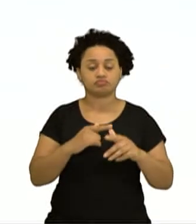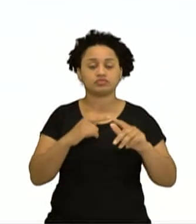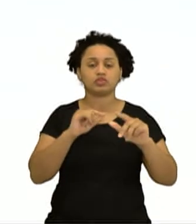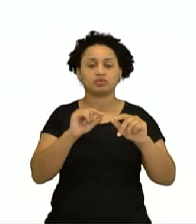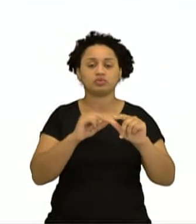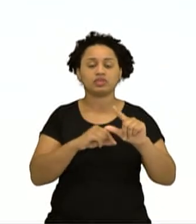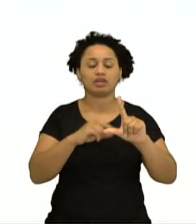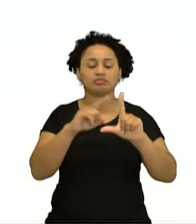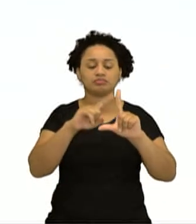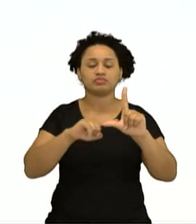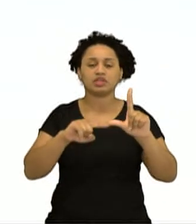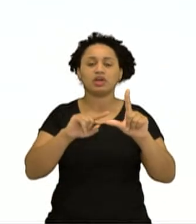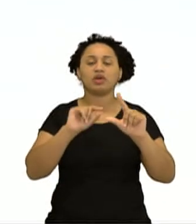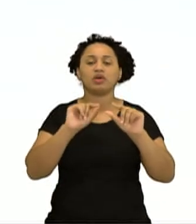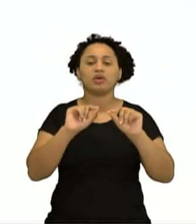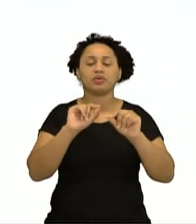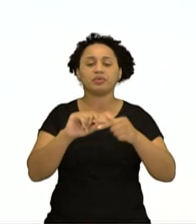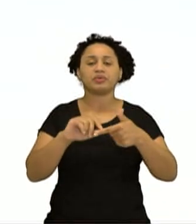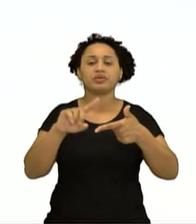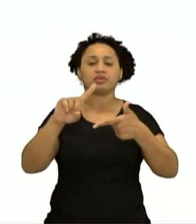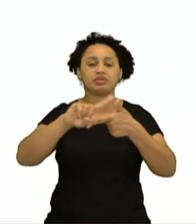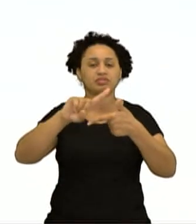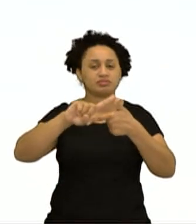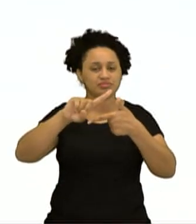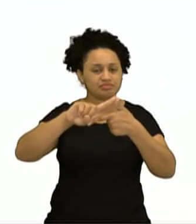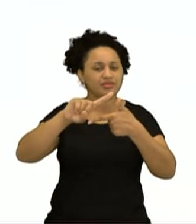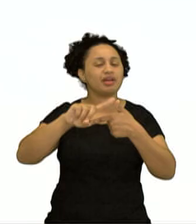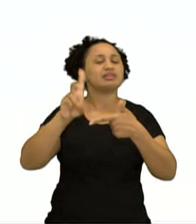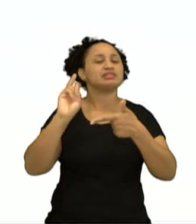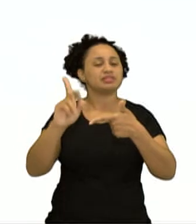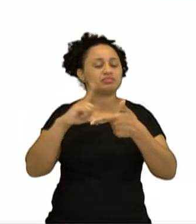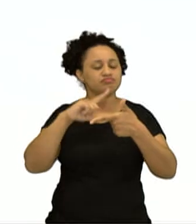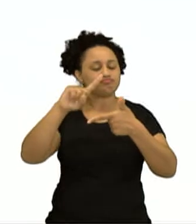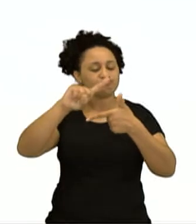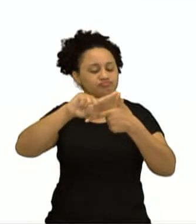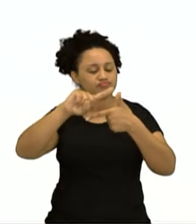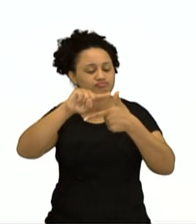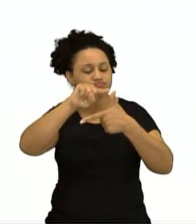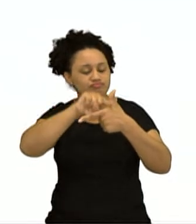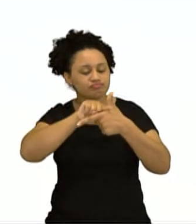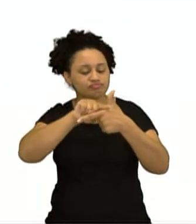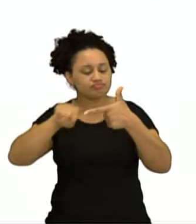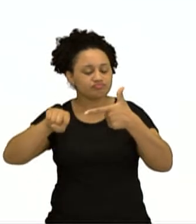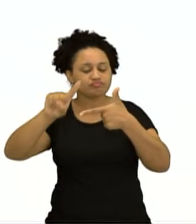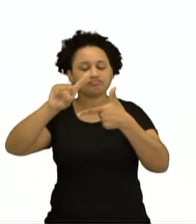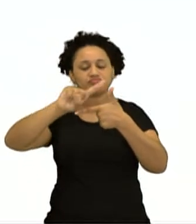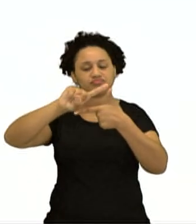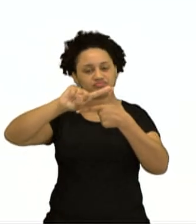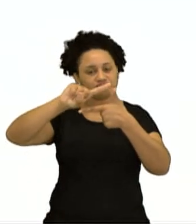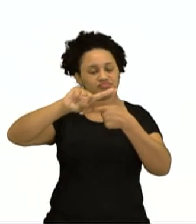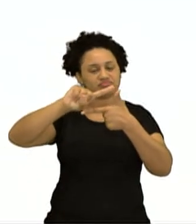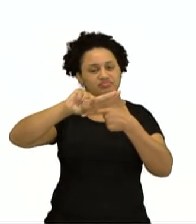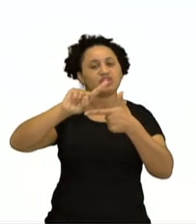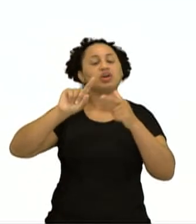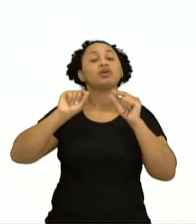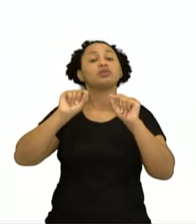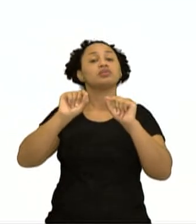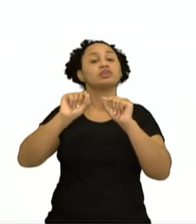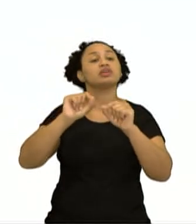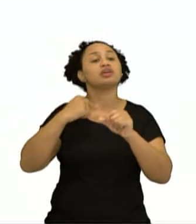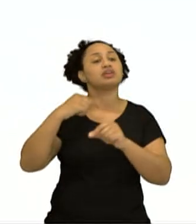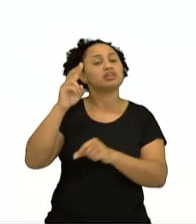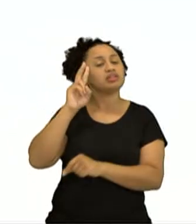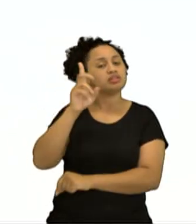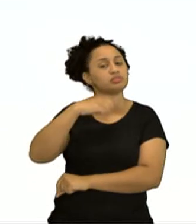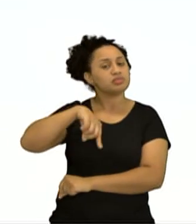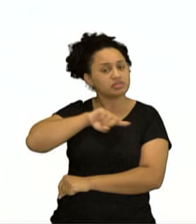triângulo tradicional que sempre está aparecendo na vida da gente, né? Que é o triângulo retângulo, né? Triângulo retângulo lembra o que também para a